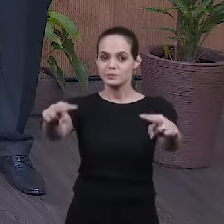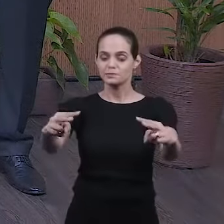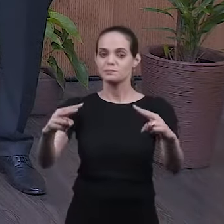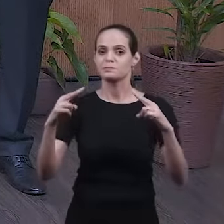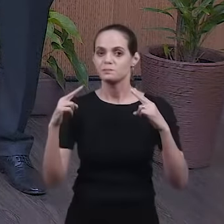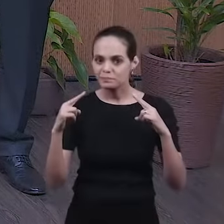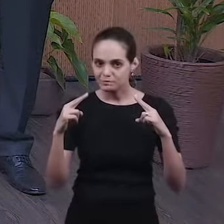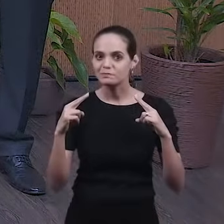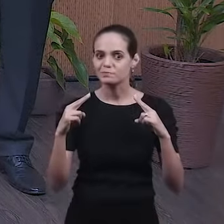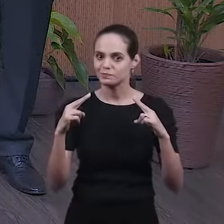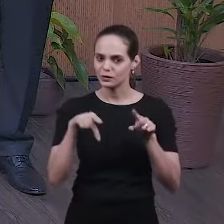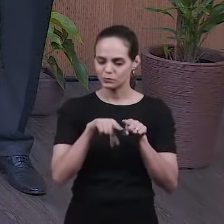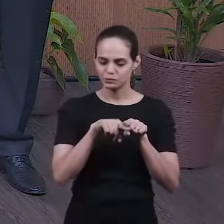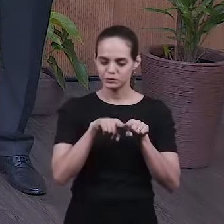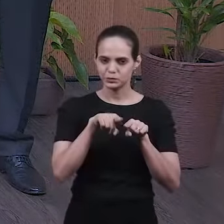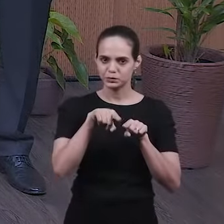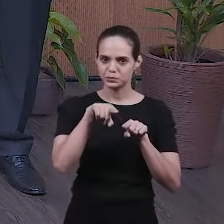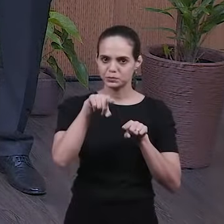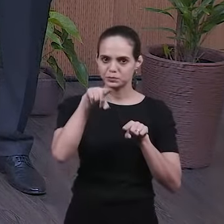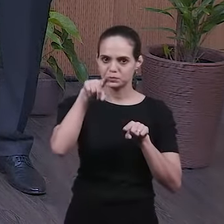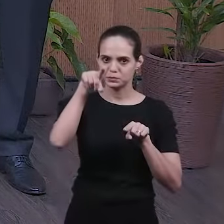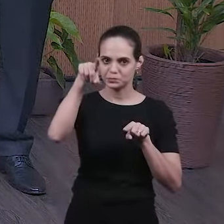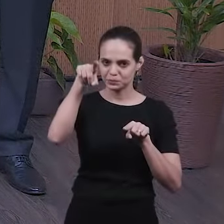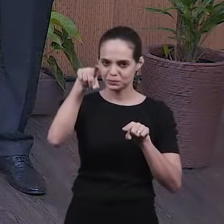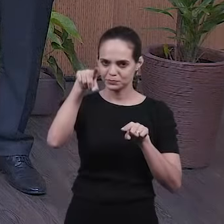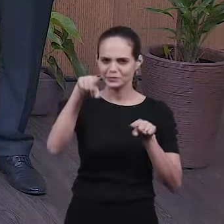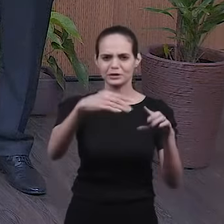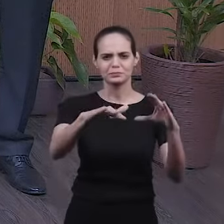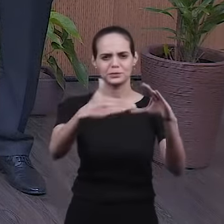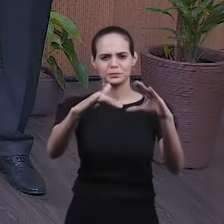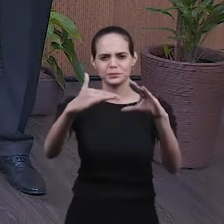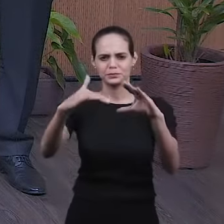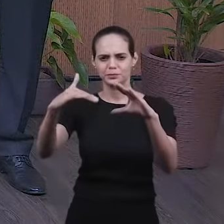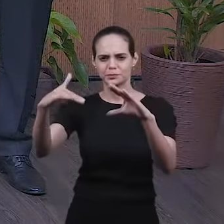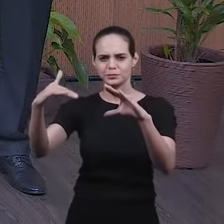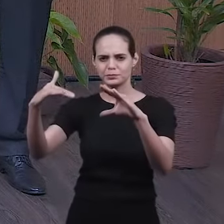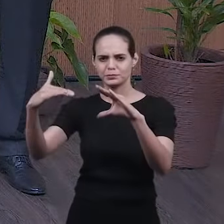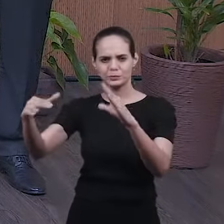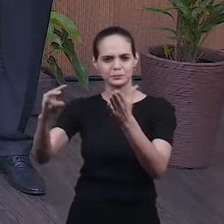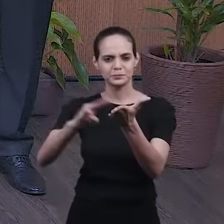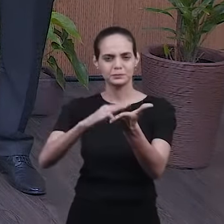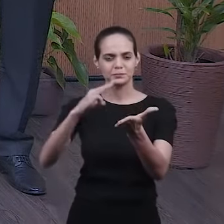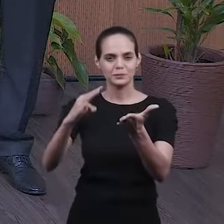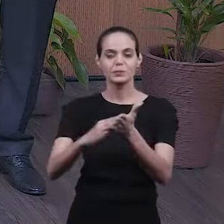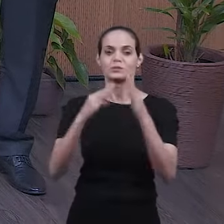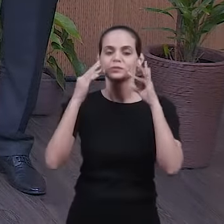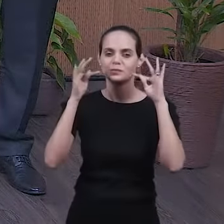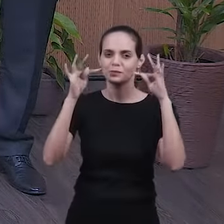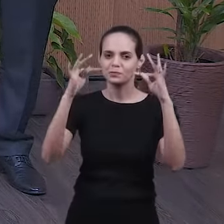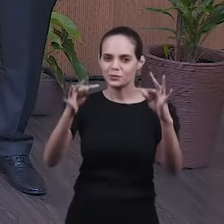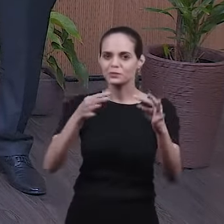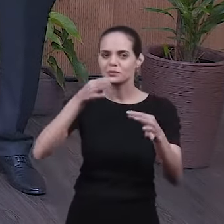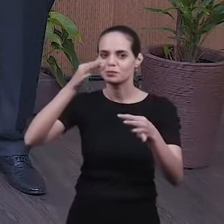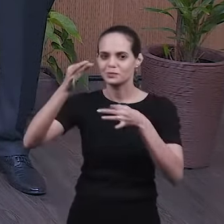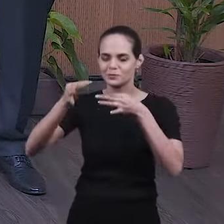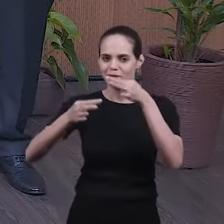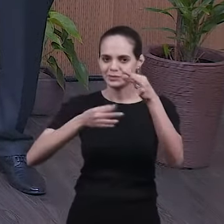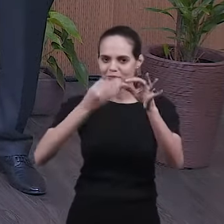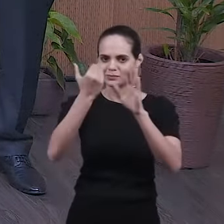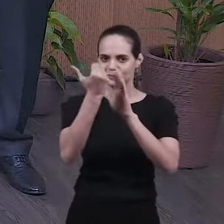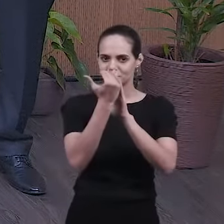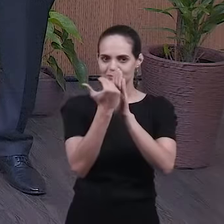Temos recebido diversas mensagens com testemunhos e comentários sobre o programa. Você